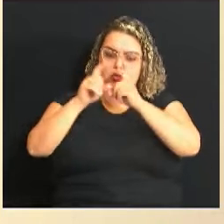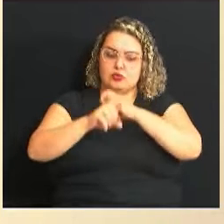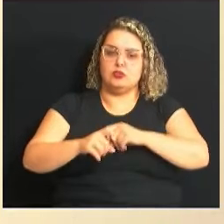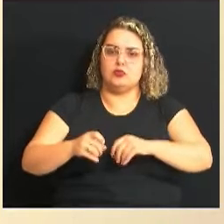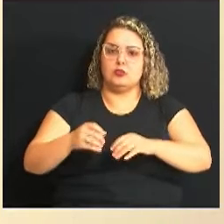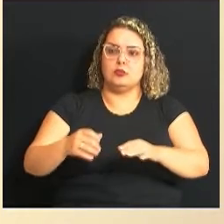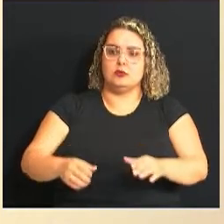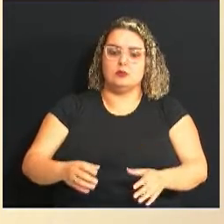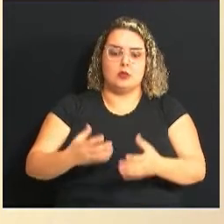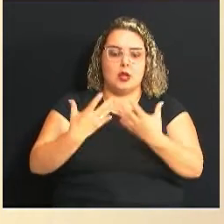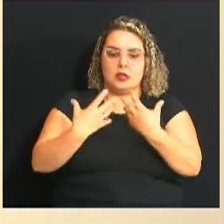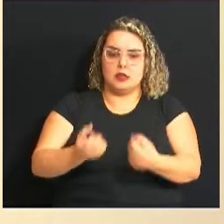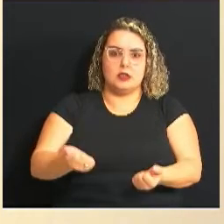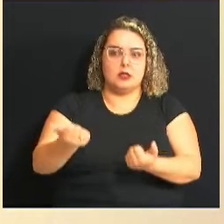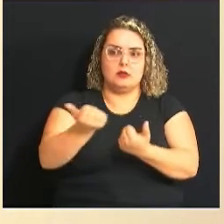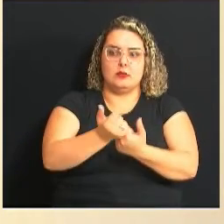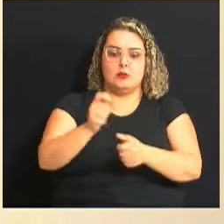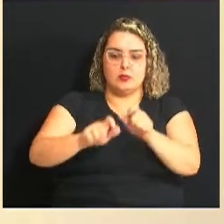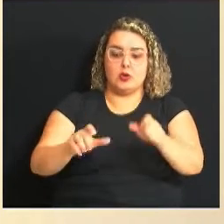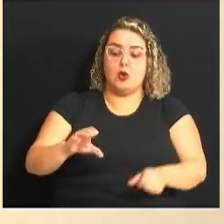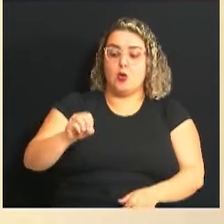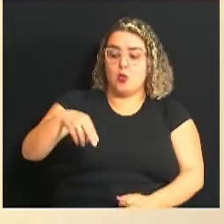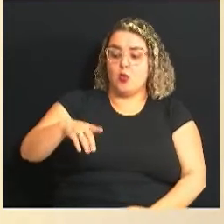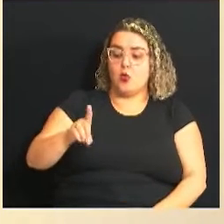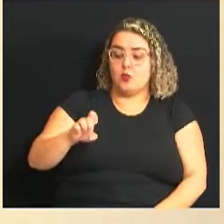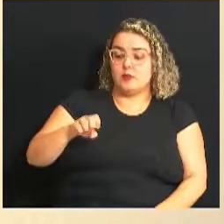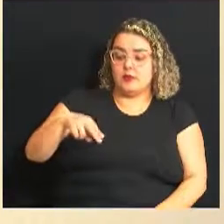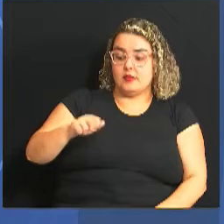que já foram condenadas por órgão colegiado.